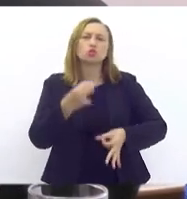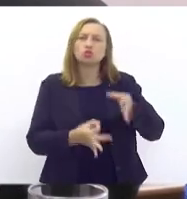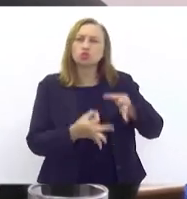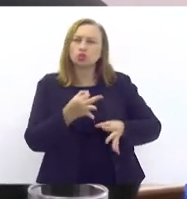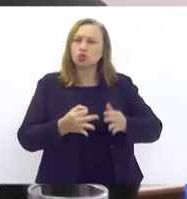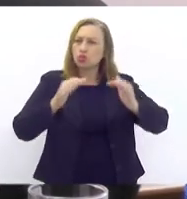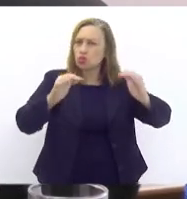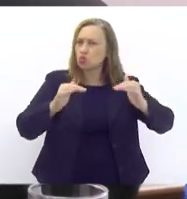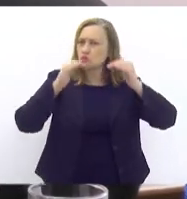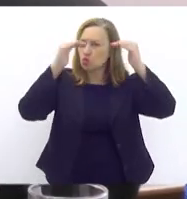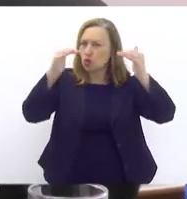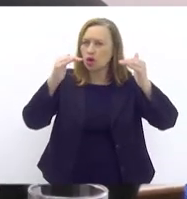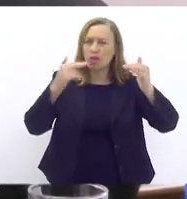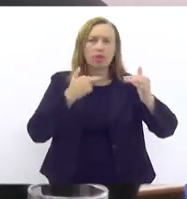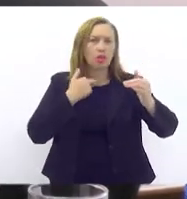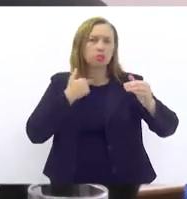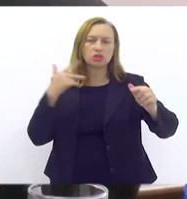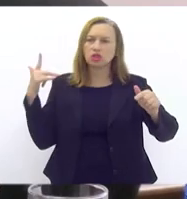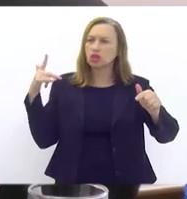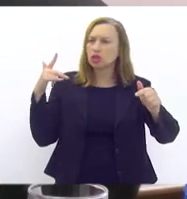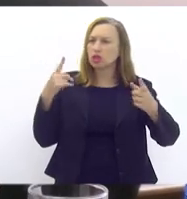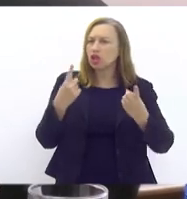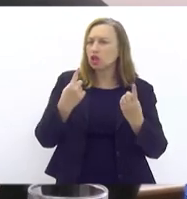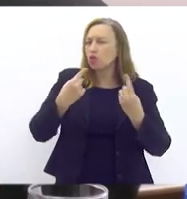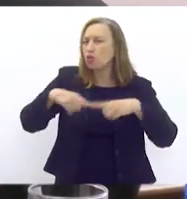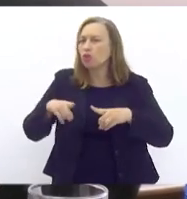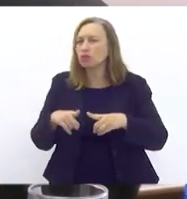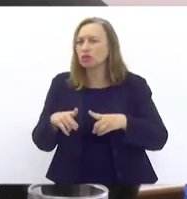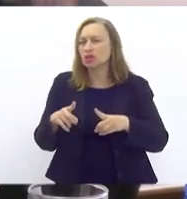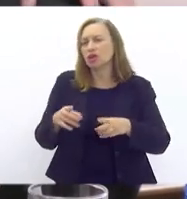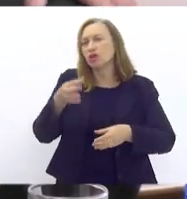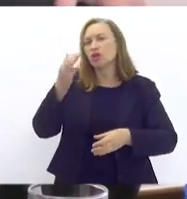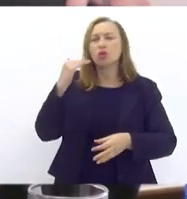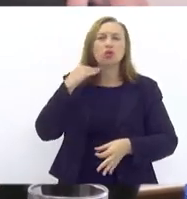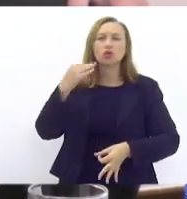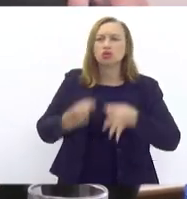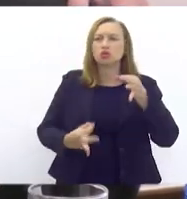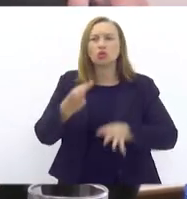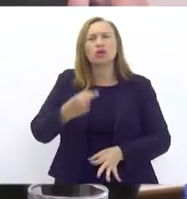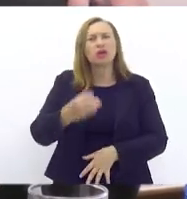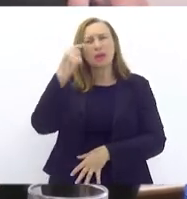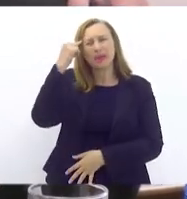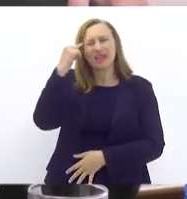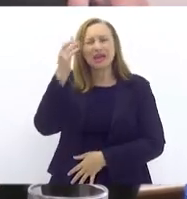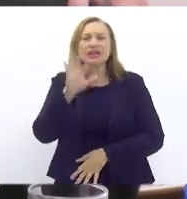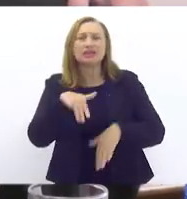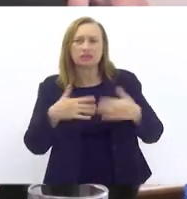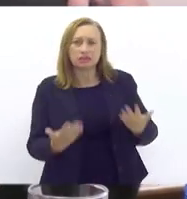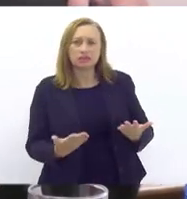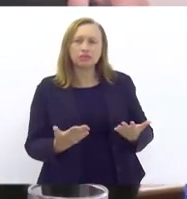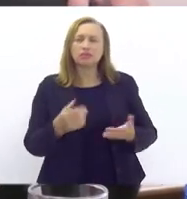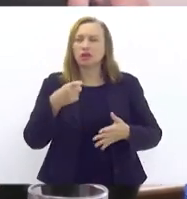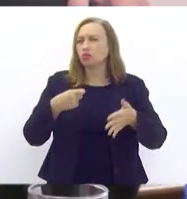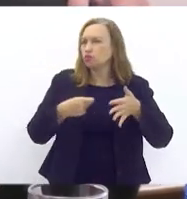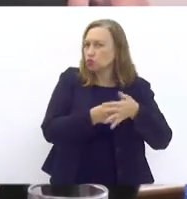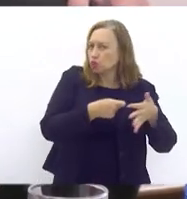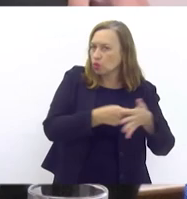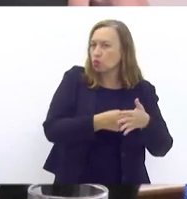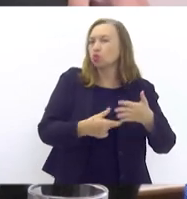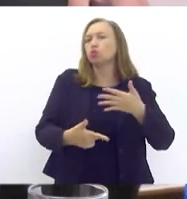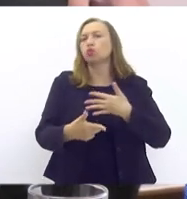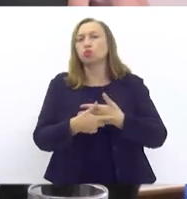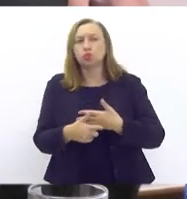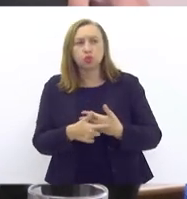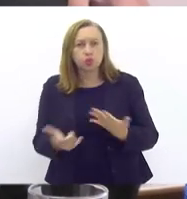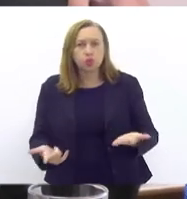soberania ninguém pode interferir sobre a forma deles pensarem né então obviamente tem um papel de denúncia tem um papel